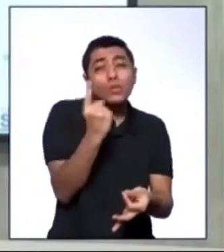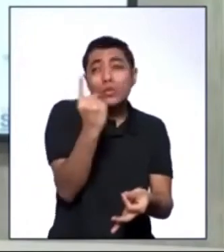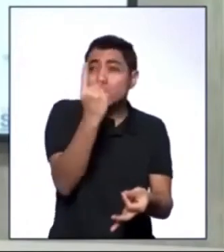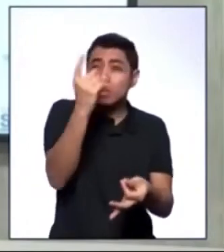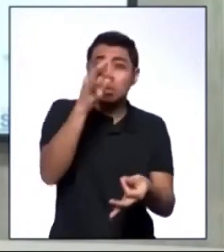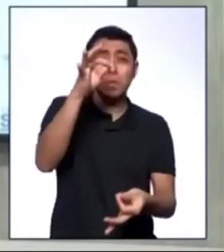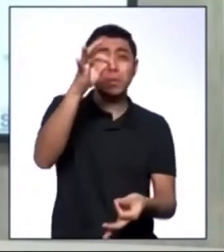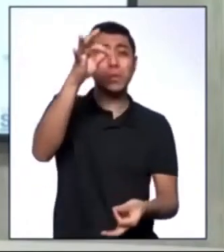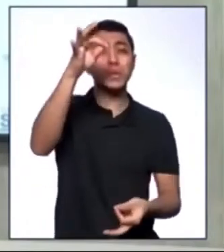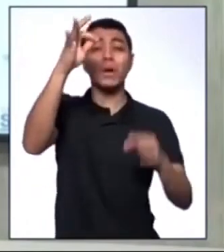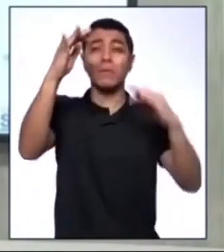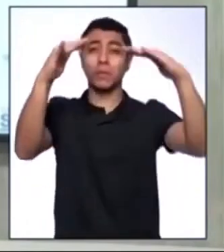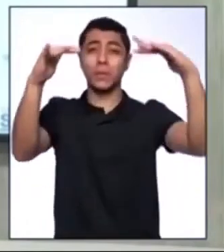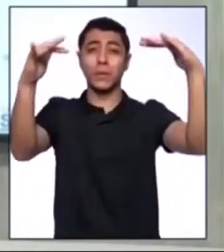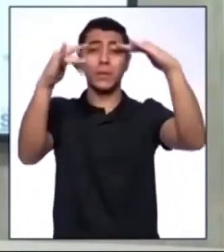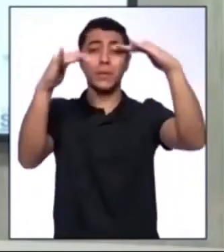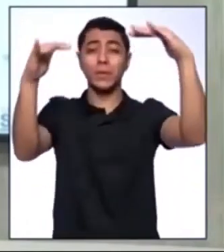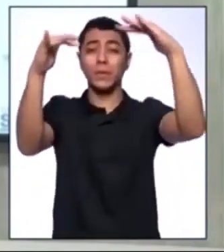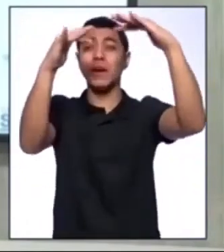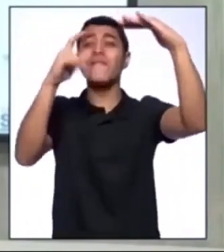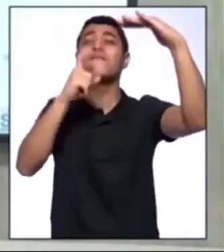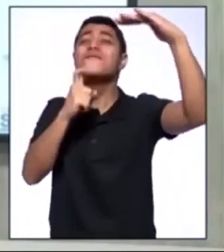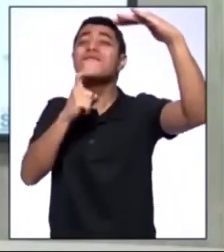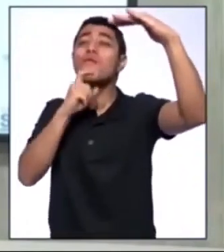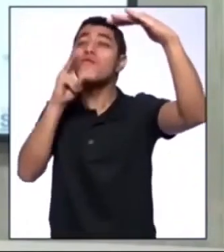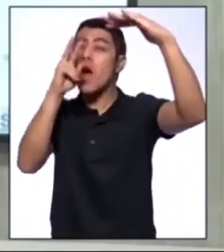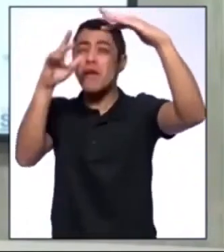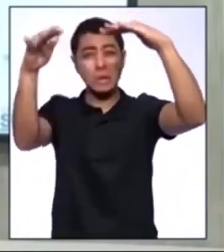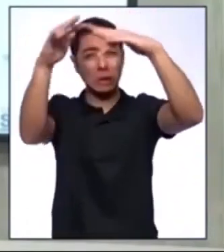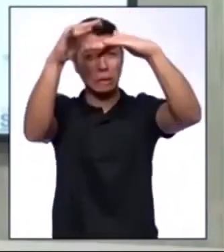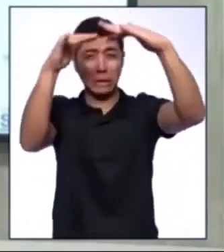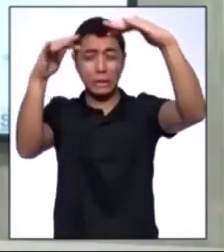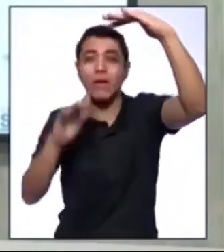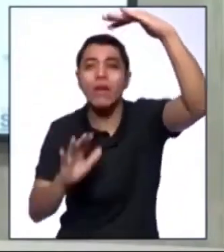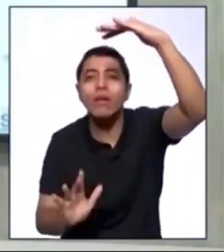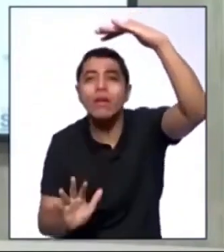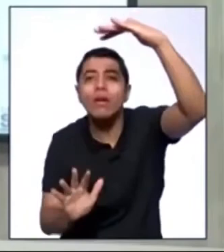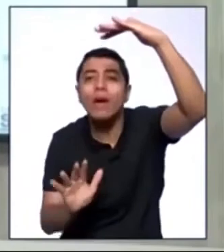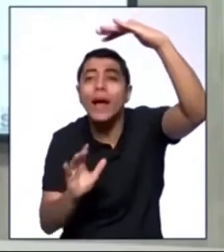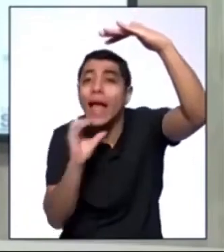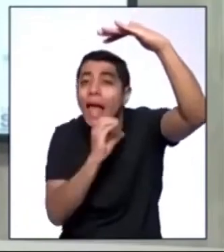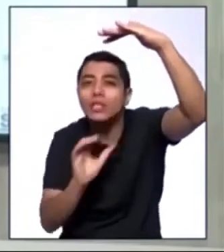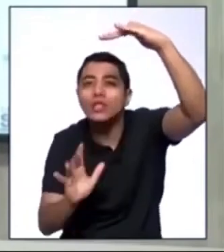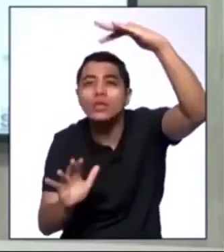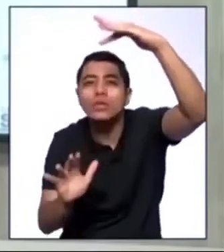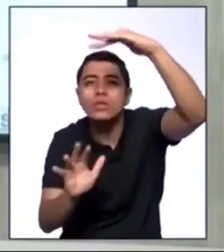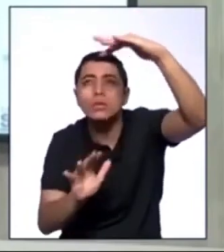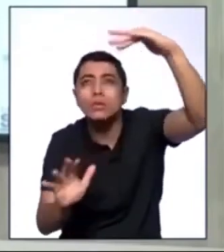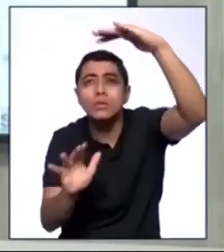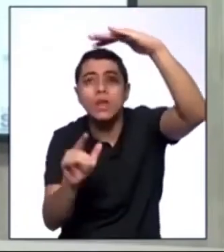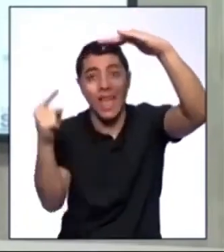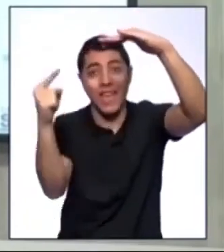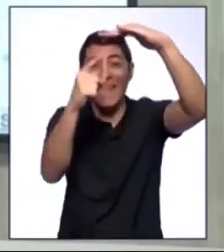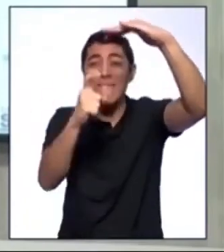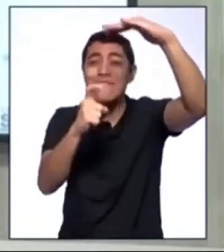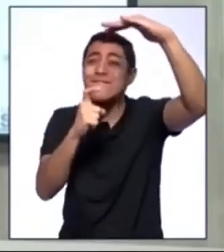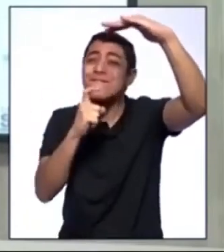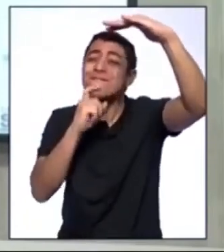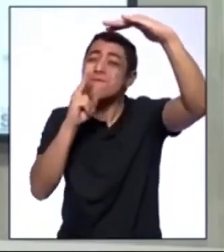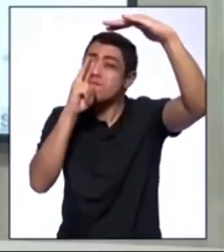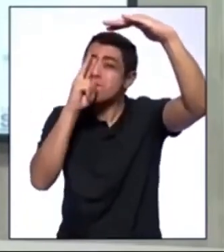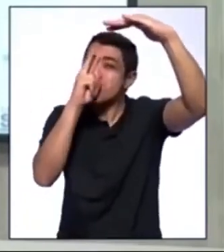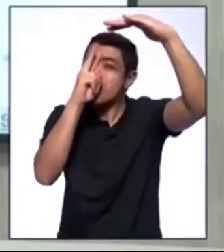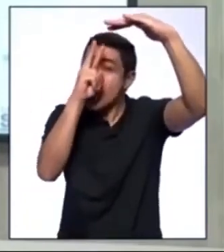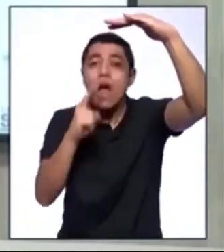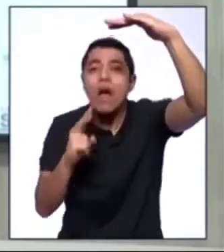há o congelamento do núcleo de condensação. Então, galera, chuva de granizo acontece em dias muito